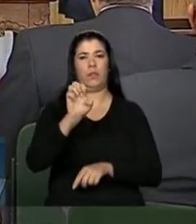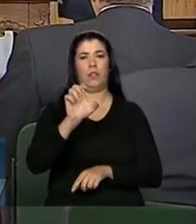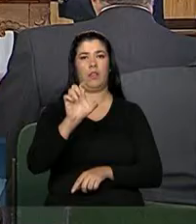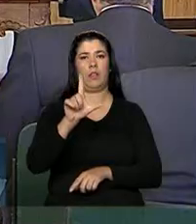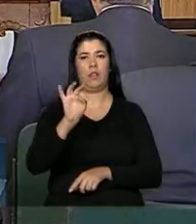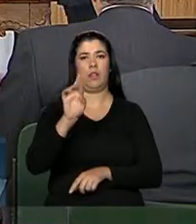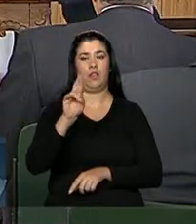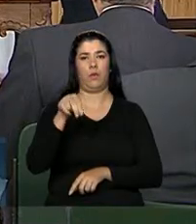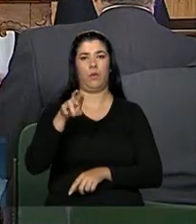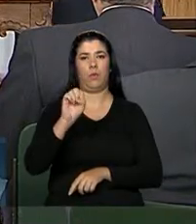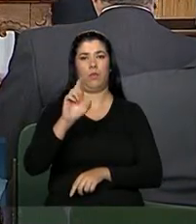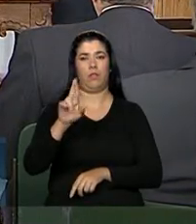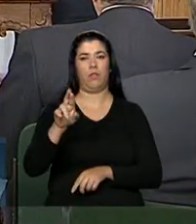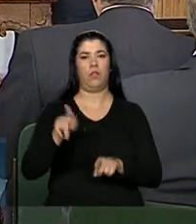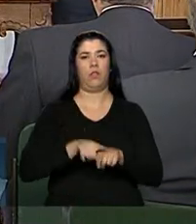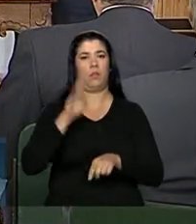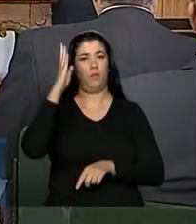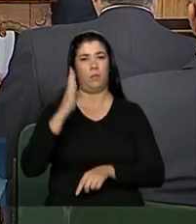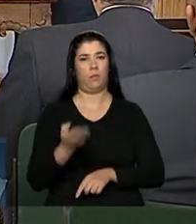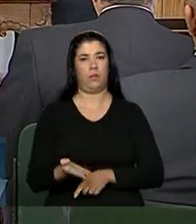Brasil.